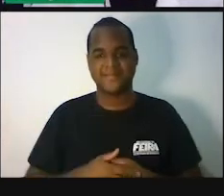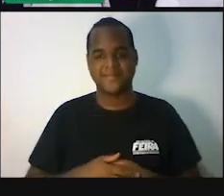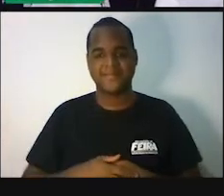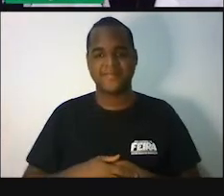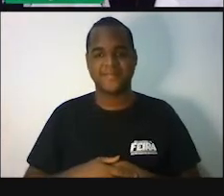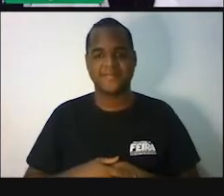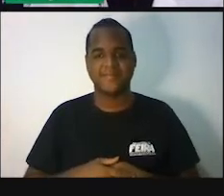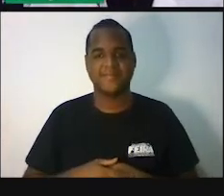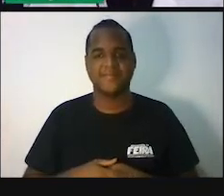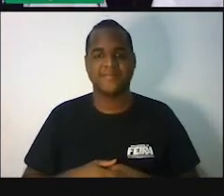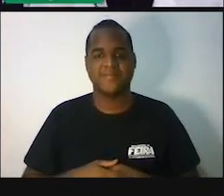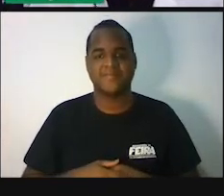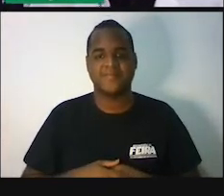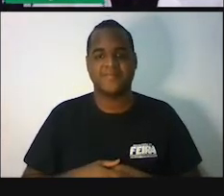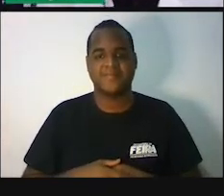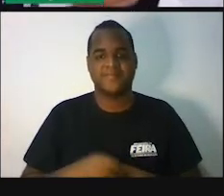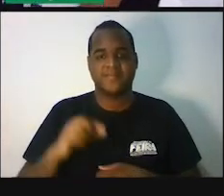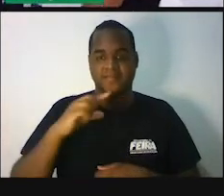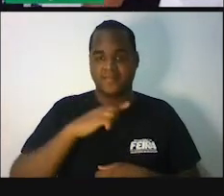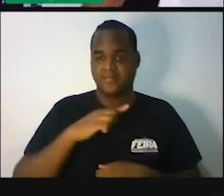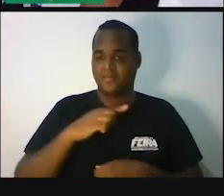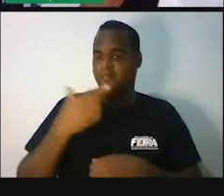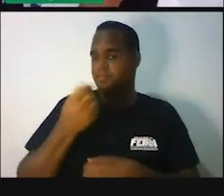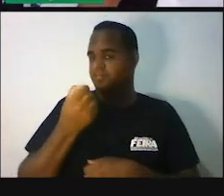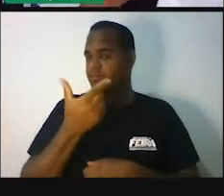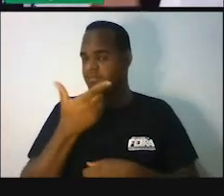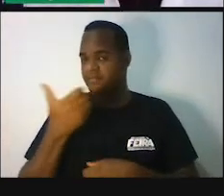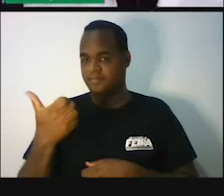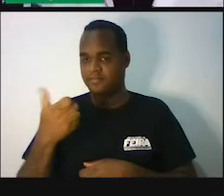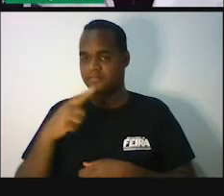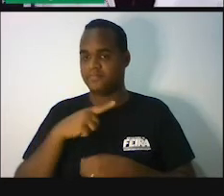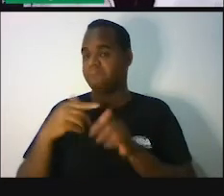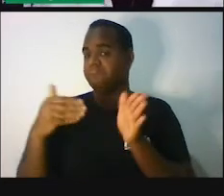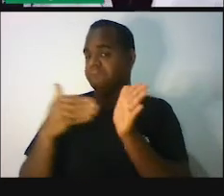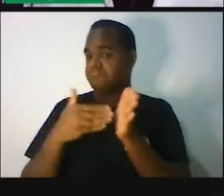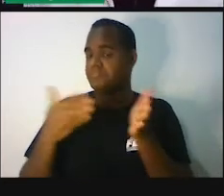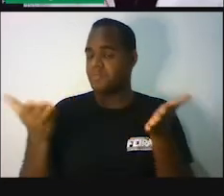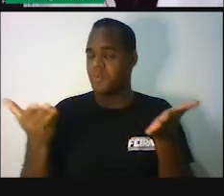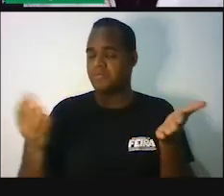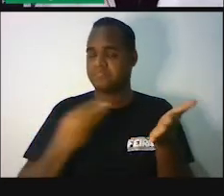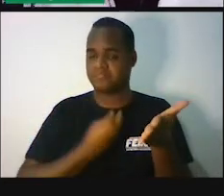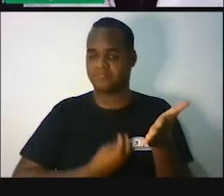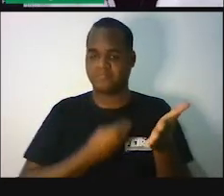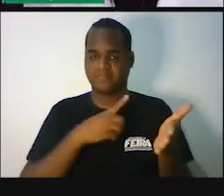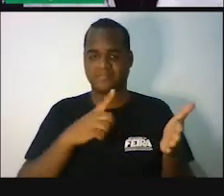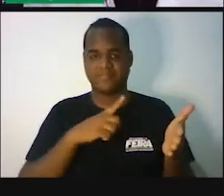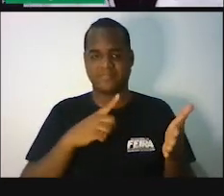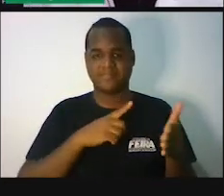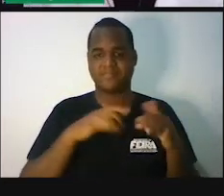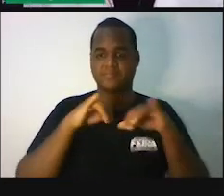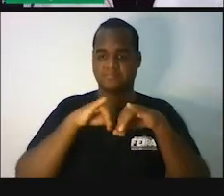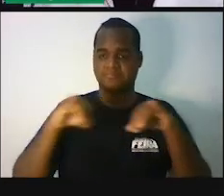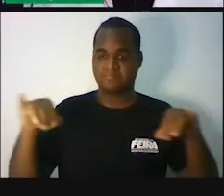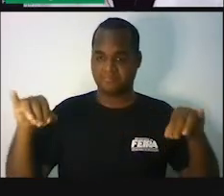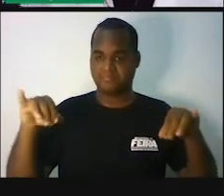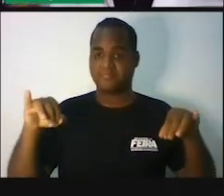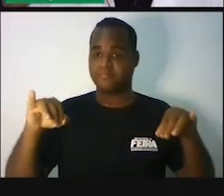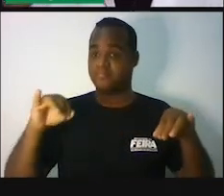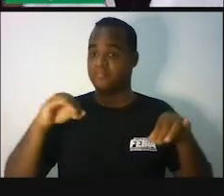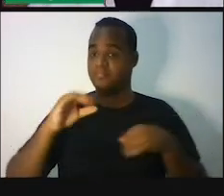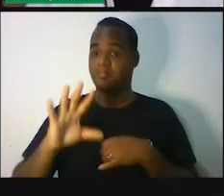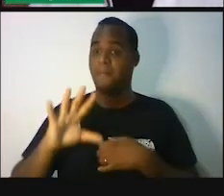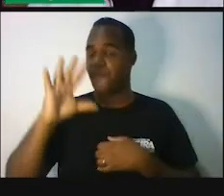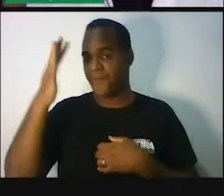período aqui, ó, do início de 2021 até o período que essa notícia foi divulgada,